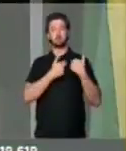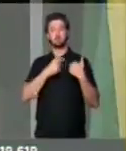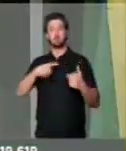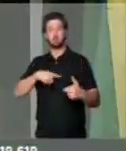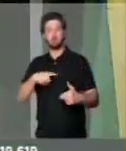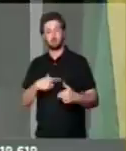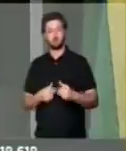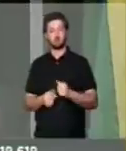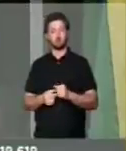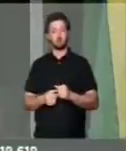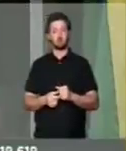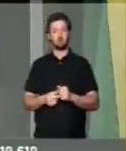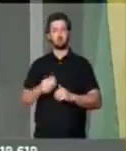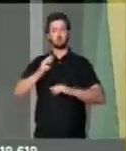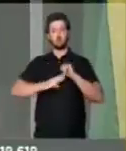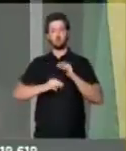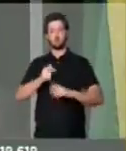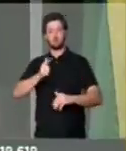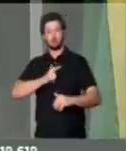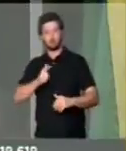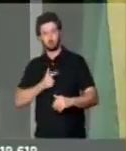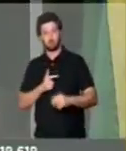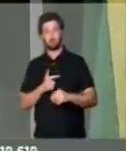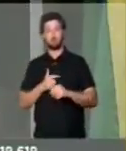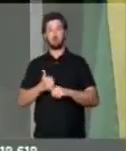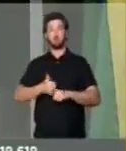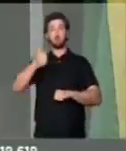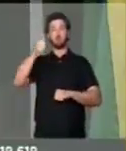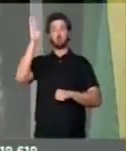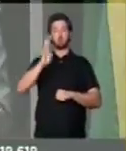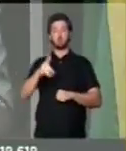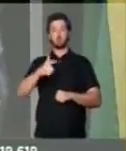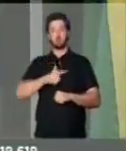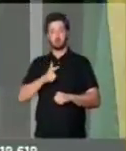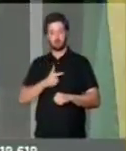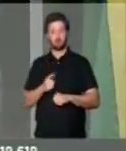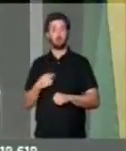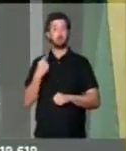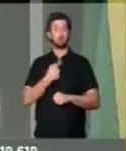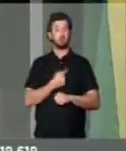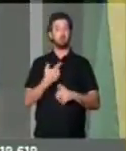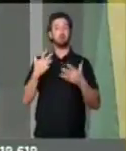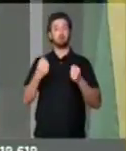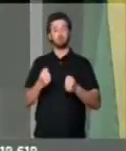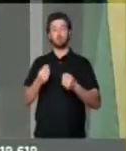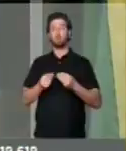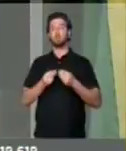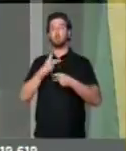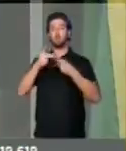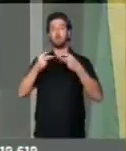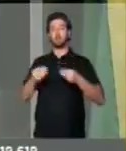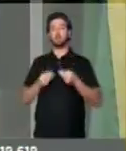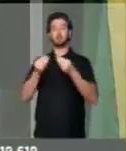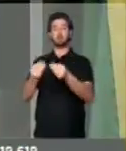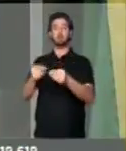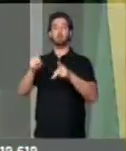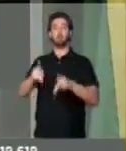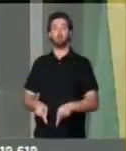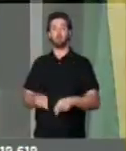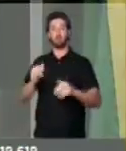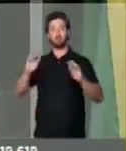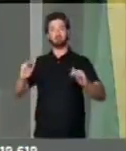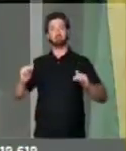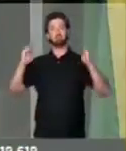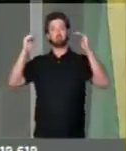responsáveis, competentes, que querem o melhor do nosso país, nós vamos sim dar um presente para o povo brasileiro, que é